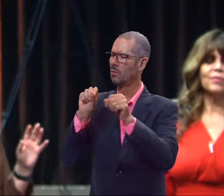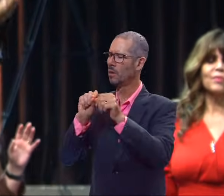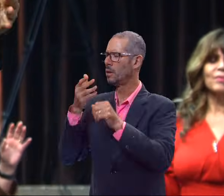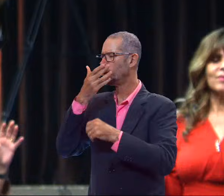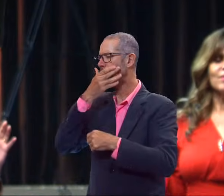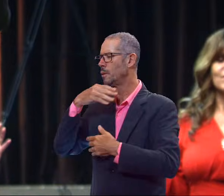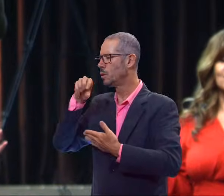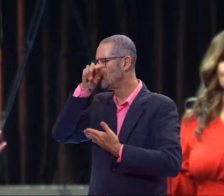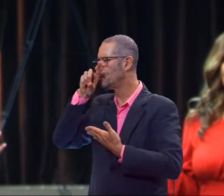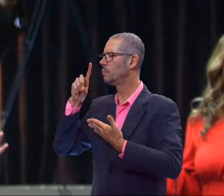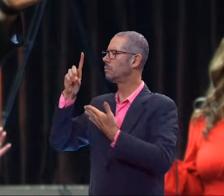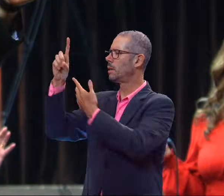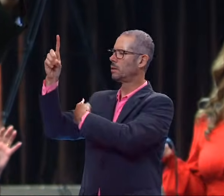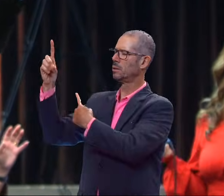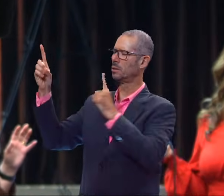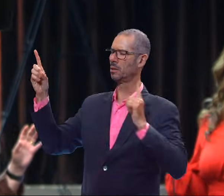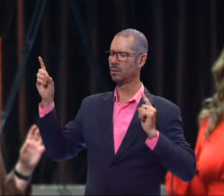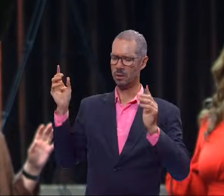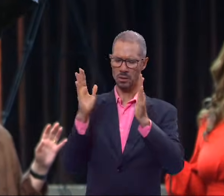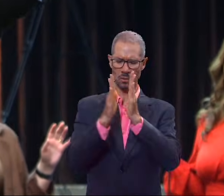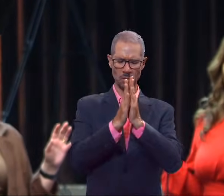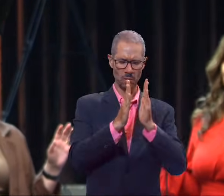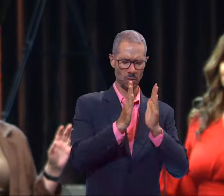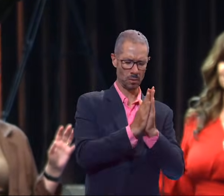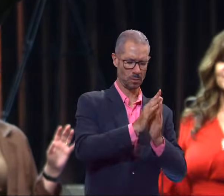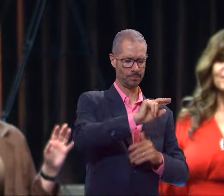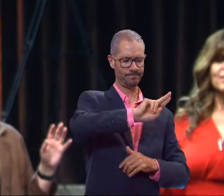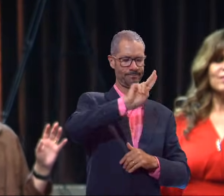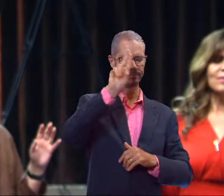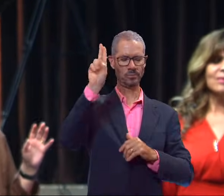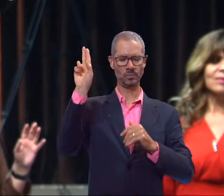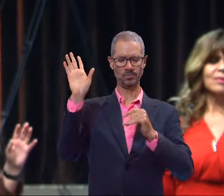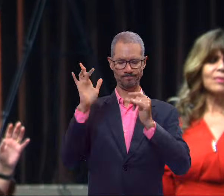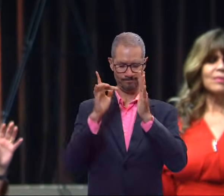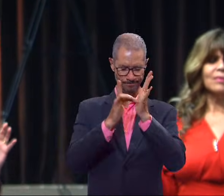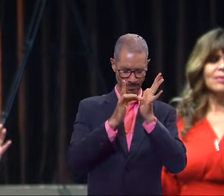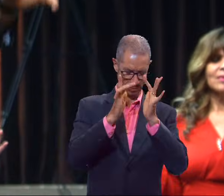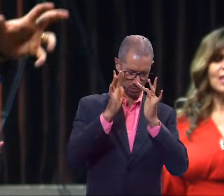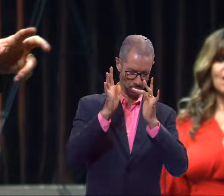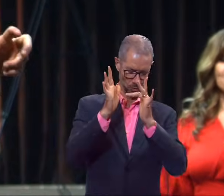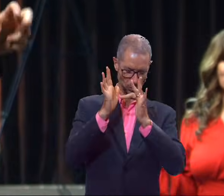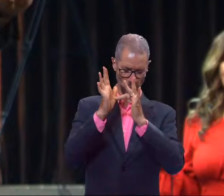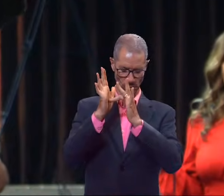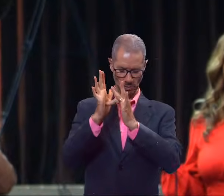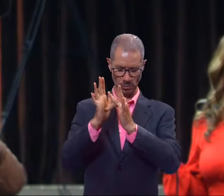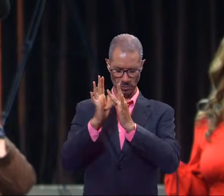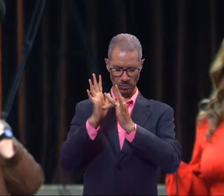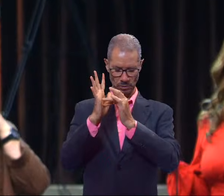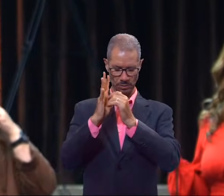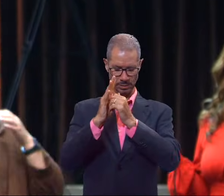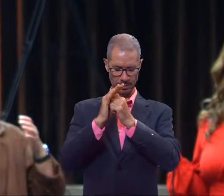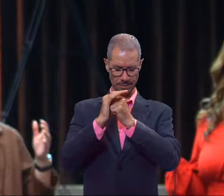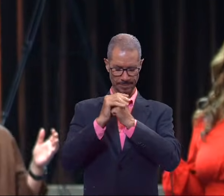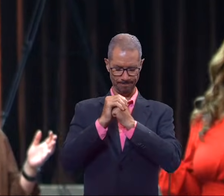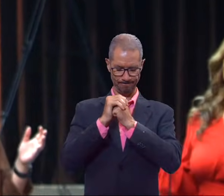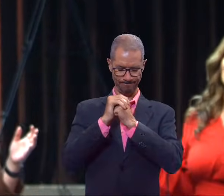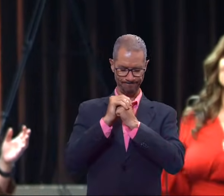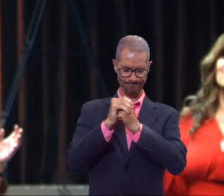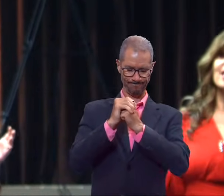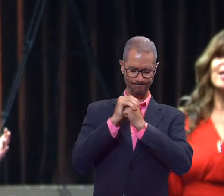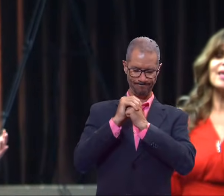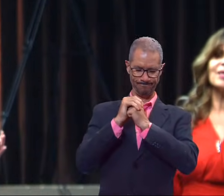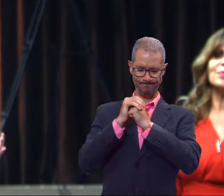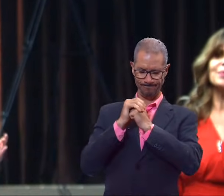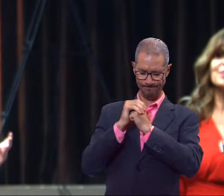Pai. Essa é a nossa oração. Em nome de Jesus. Amém